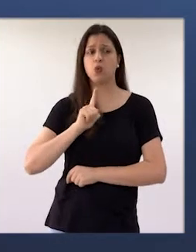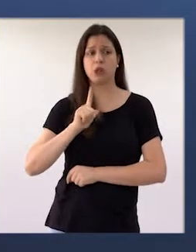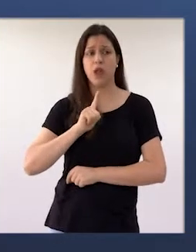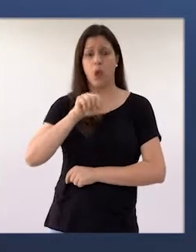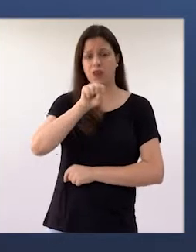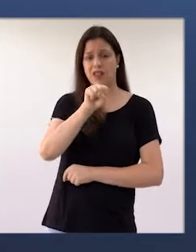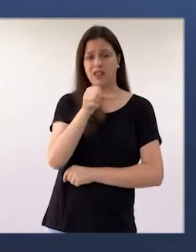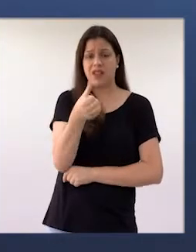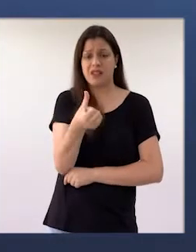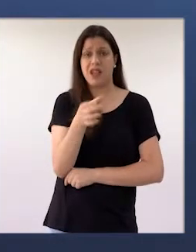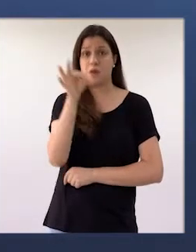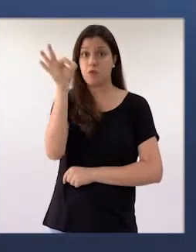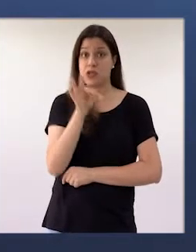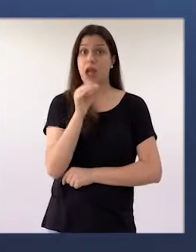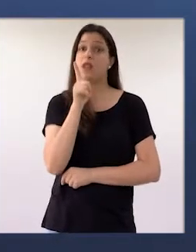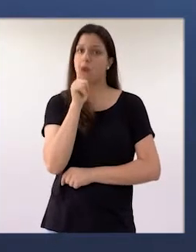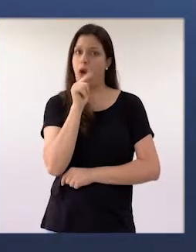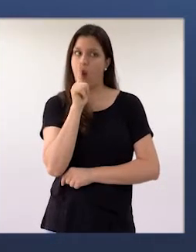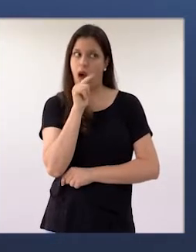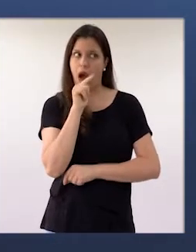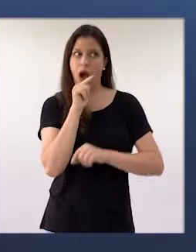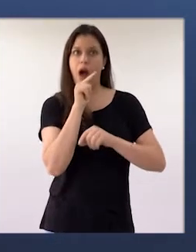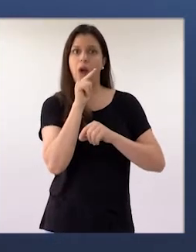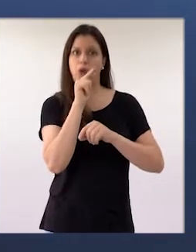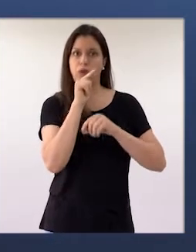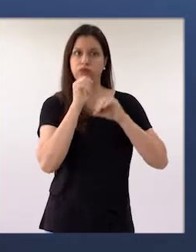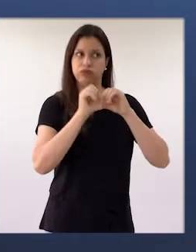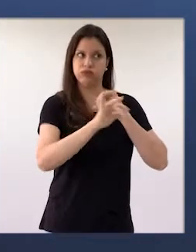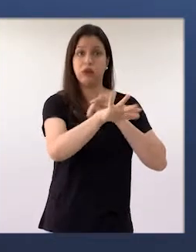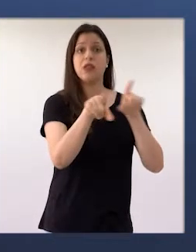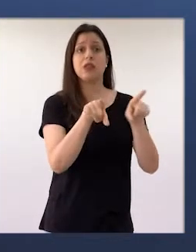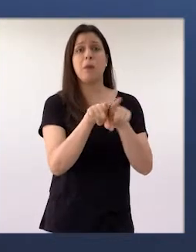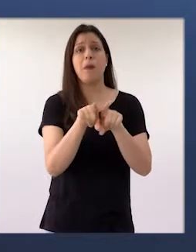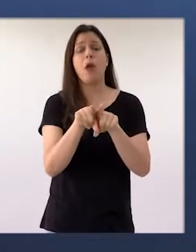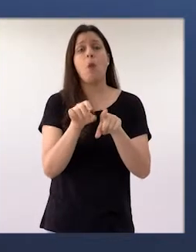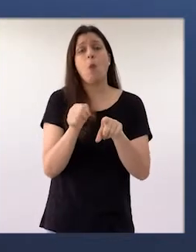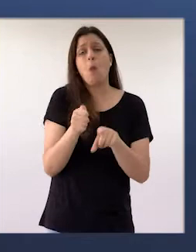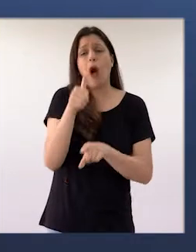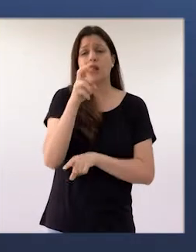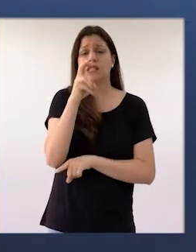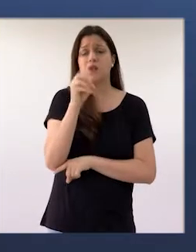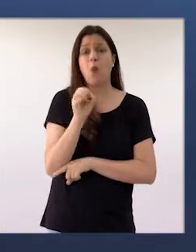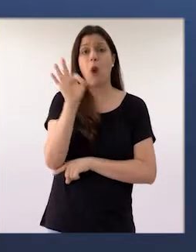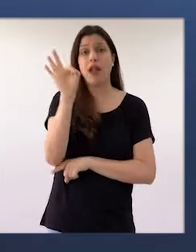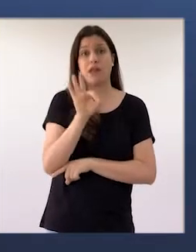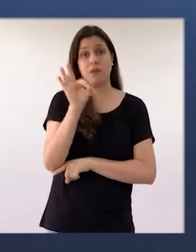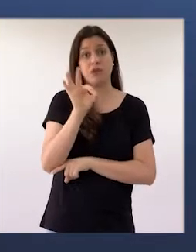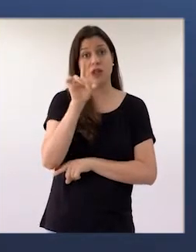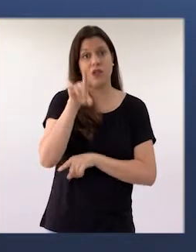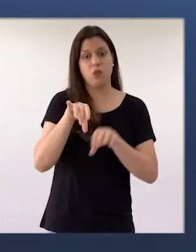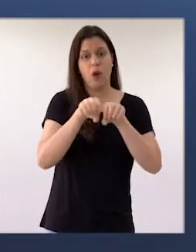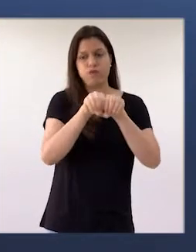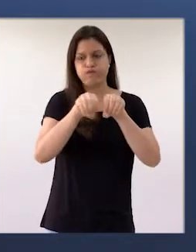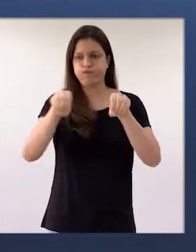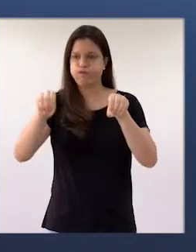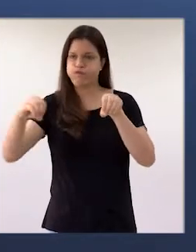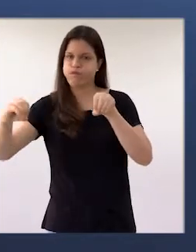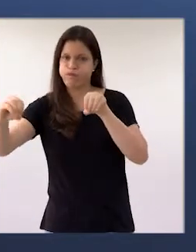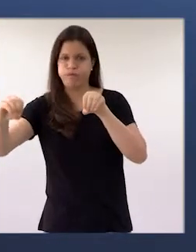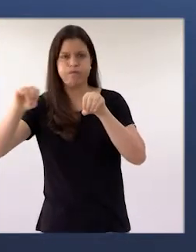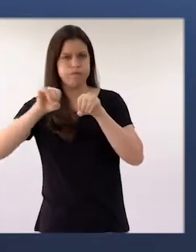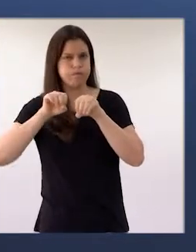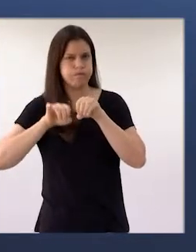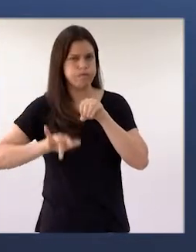de 86% em água e de quase 50% em esgoto. Para que um serviço de qualidade possa ser